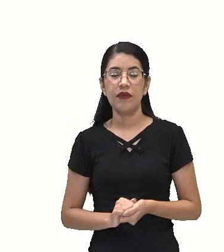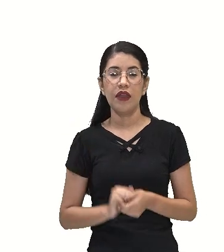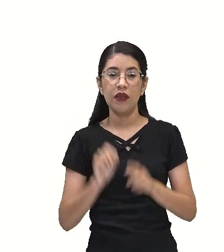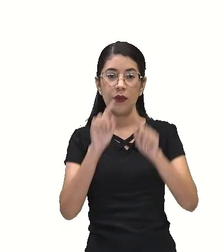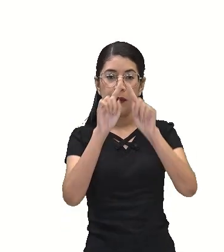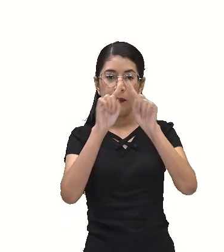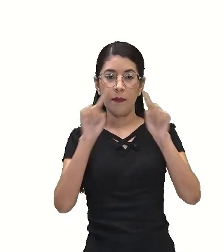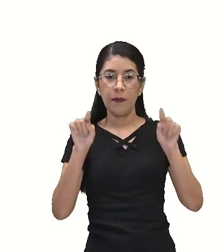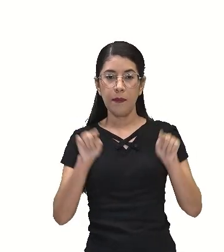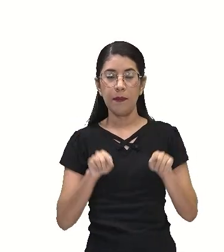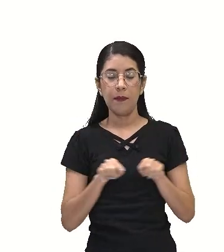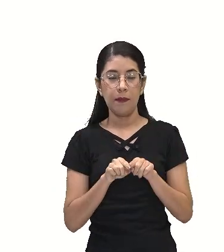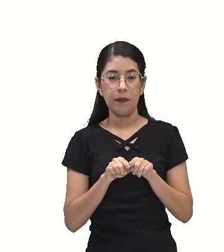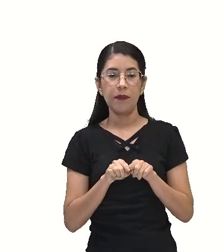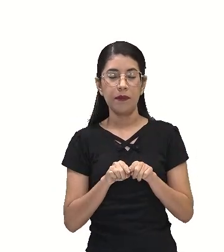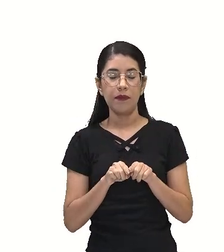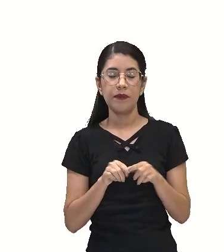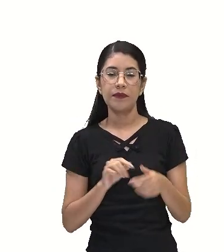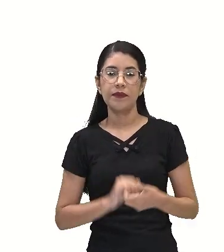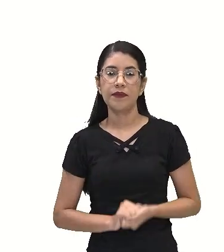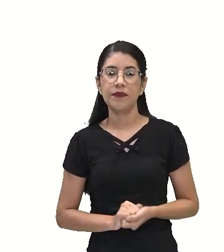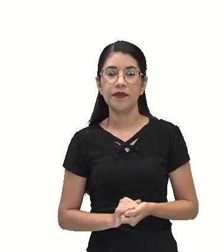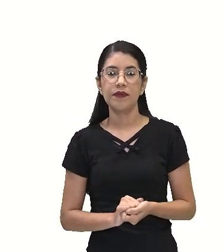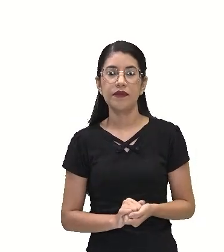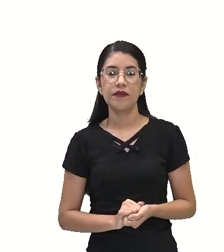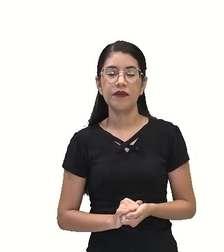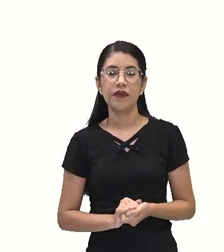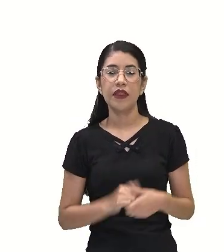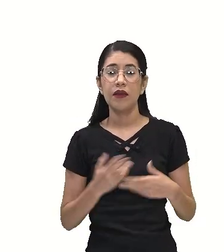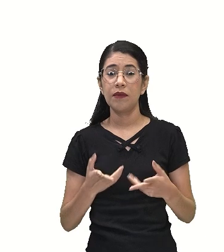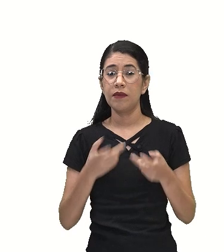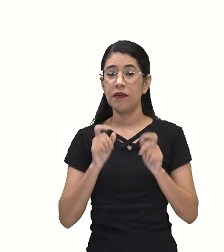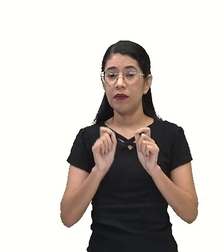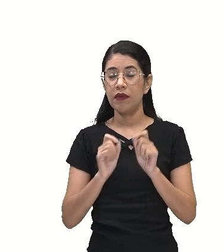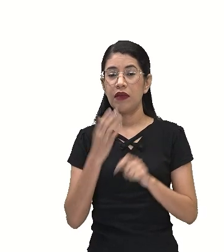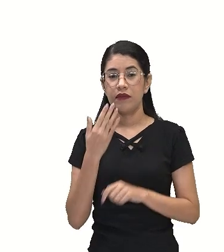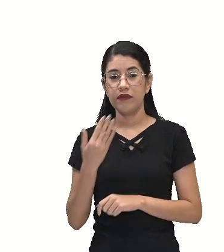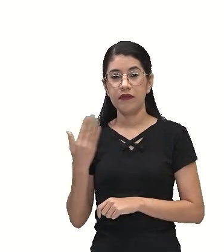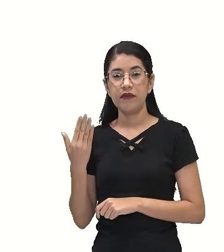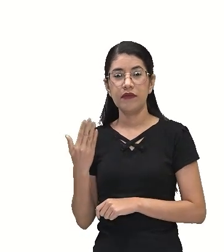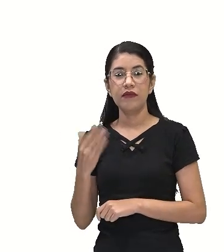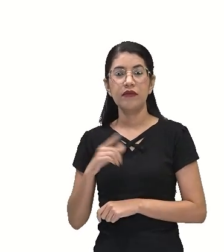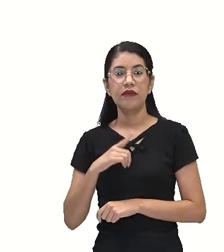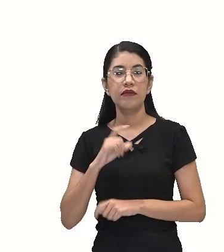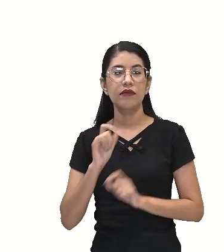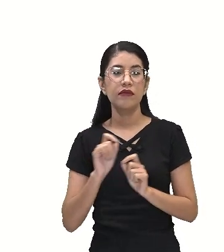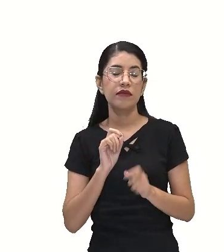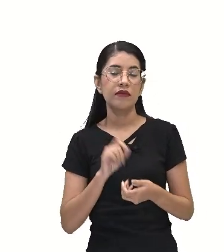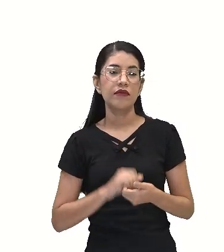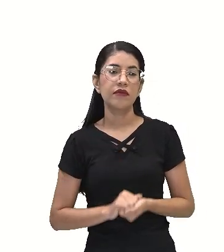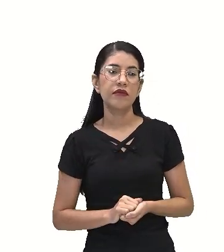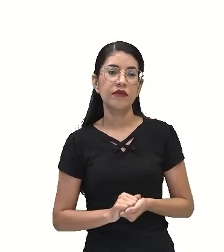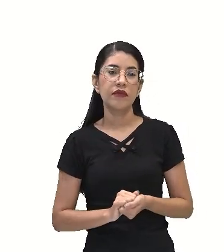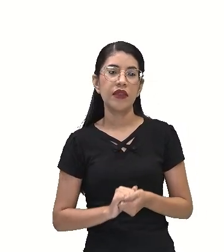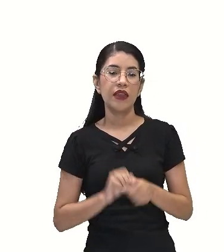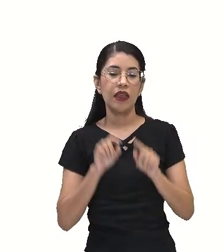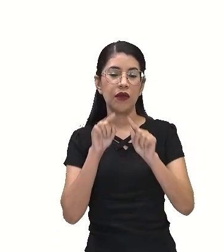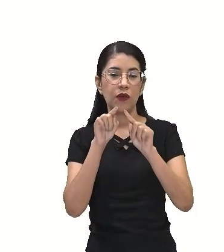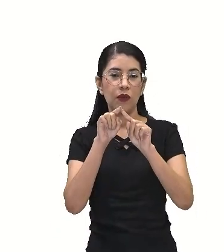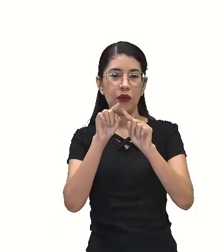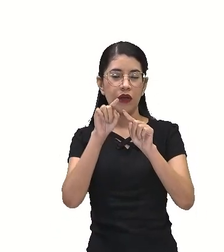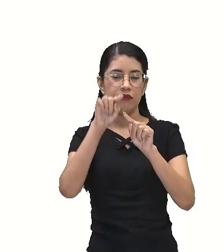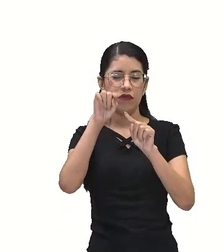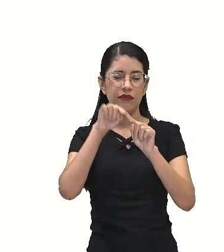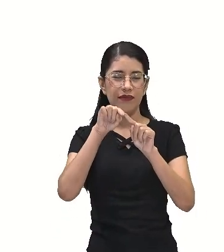pentágono regular, ok? Observe que o pentágono regular, olha, temos aqui o centro,